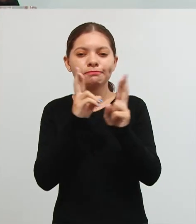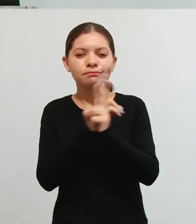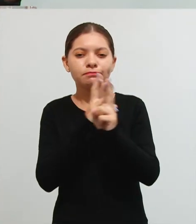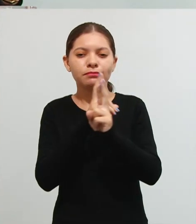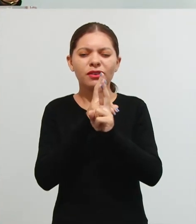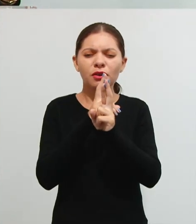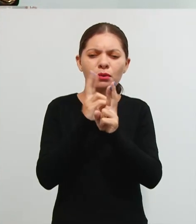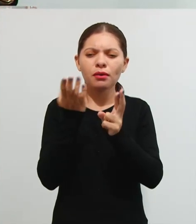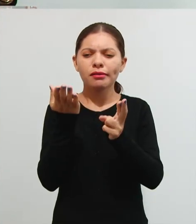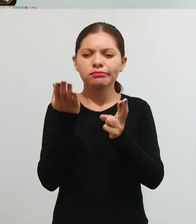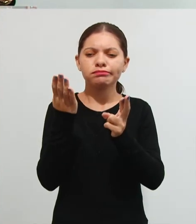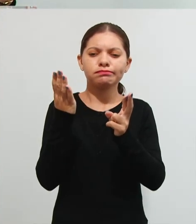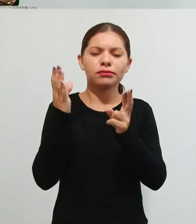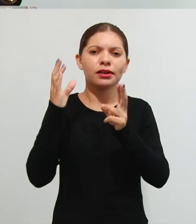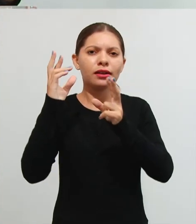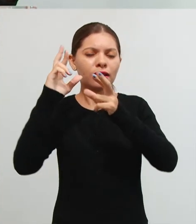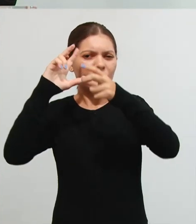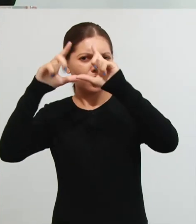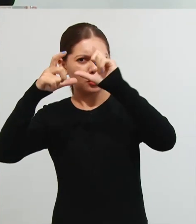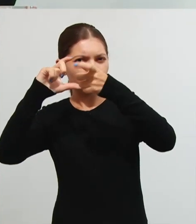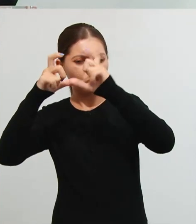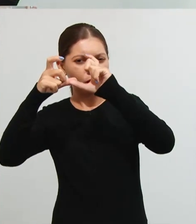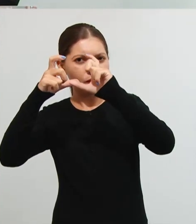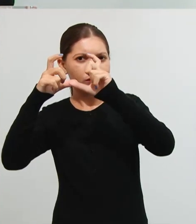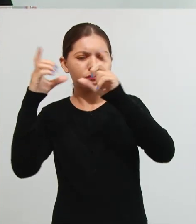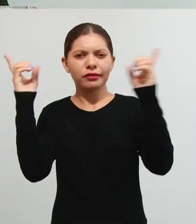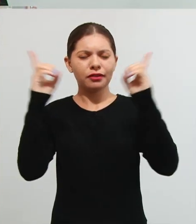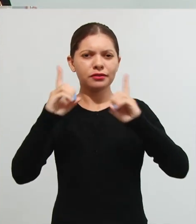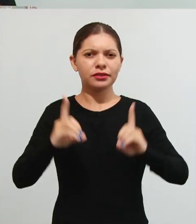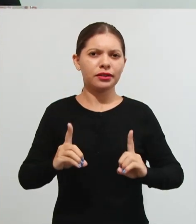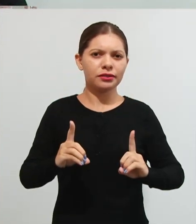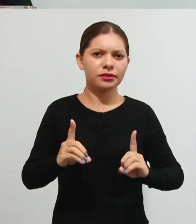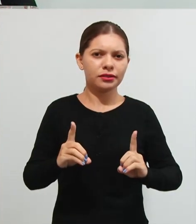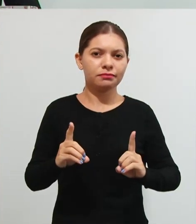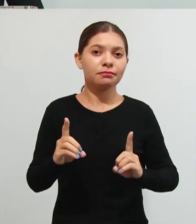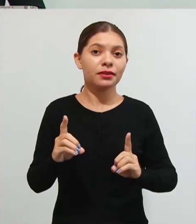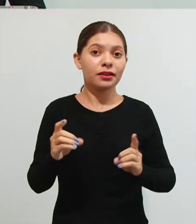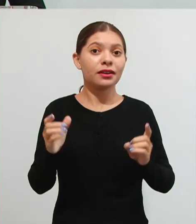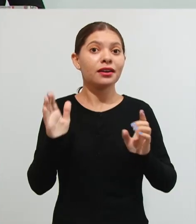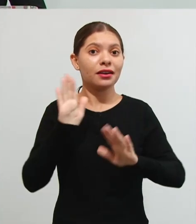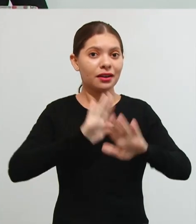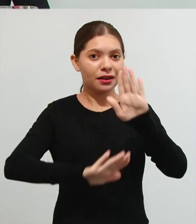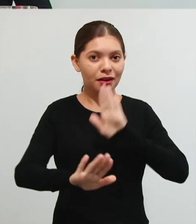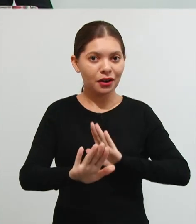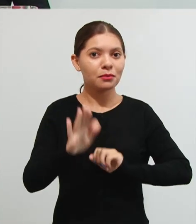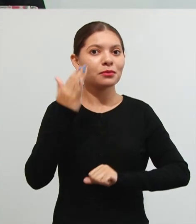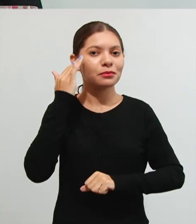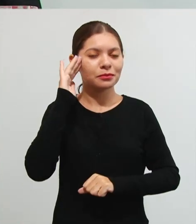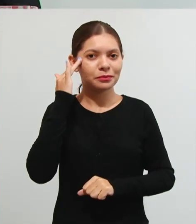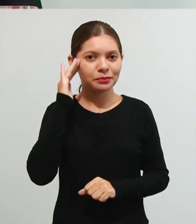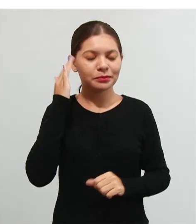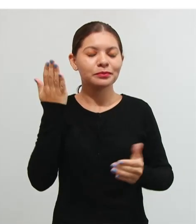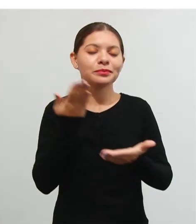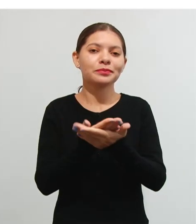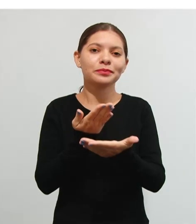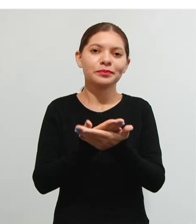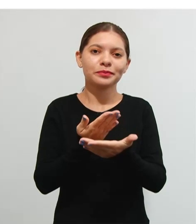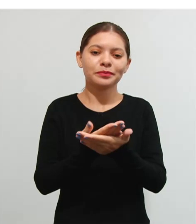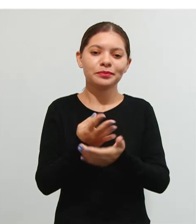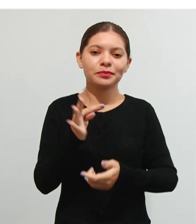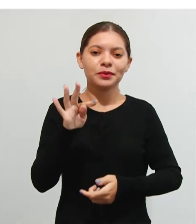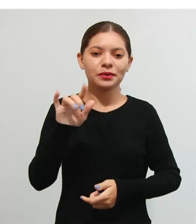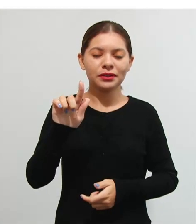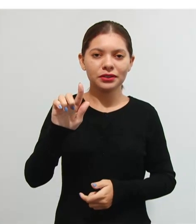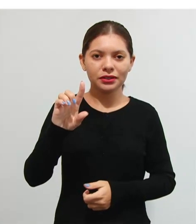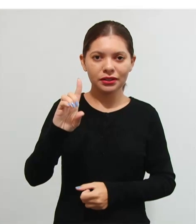falando de transtorno global do desenvolvimento e agora estamos falando de autismo? Nós vamos entender. E então, esse